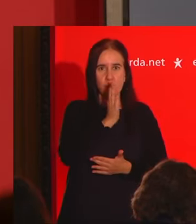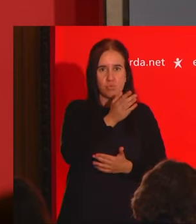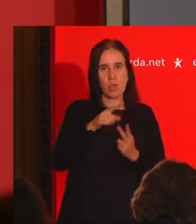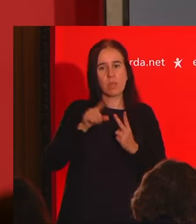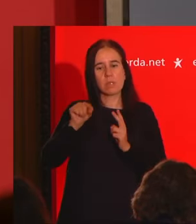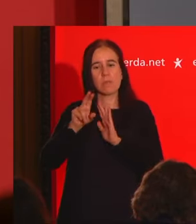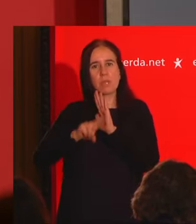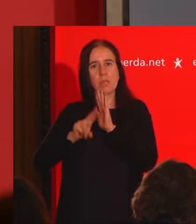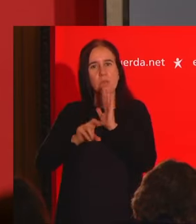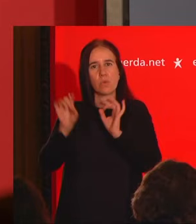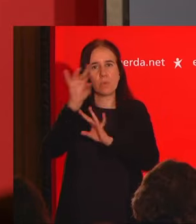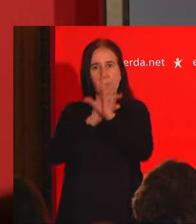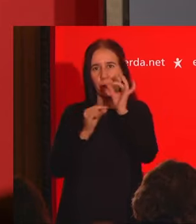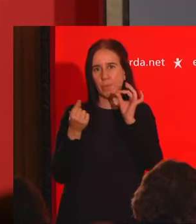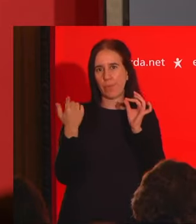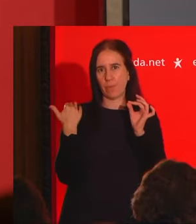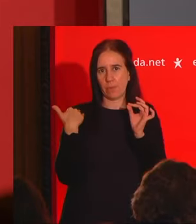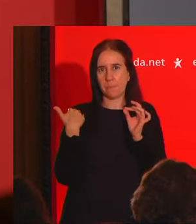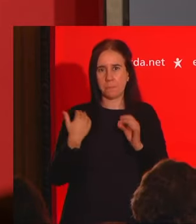europeu recente,